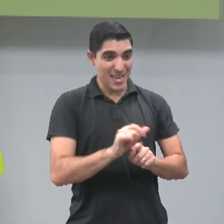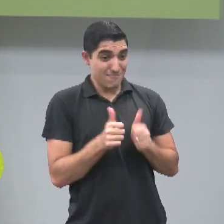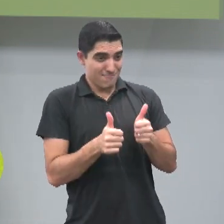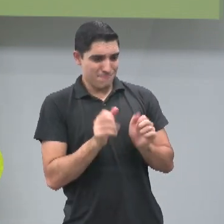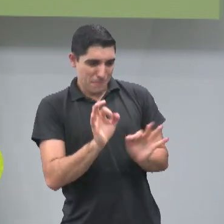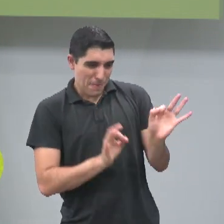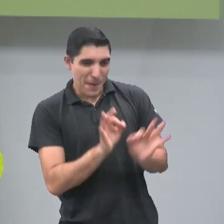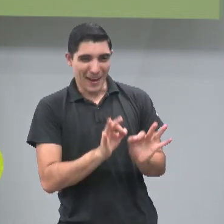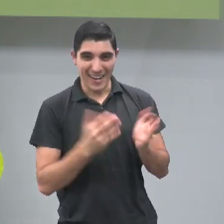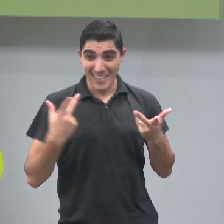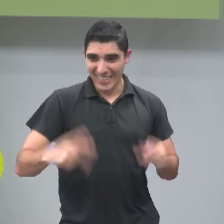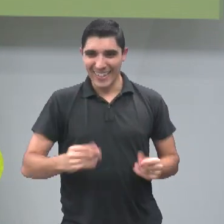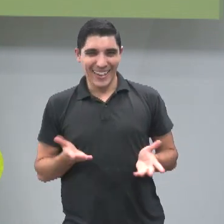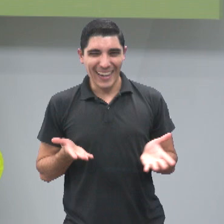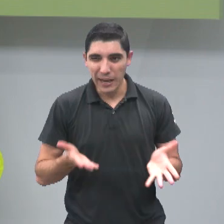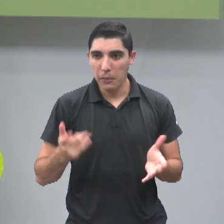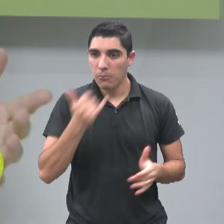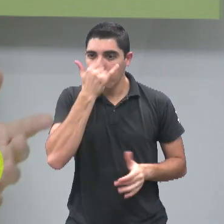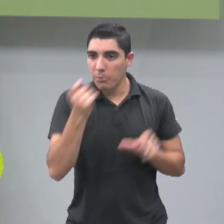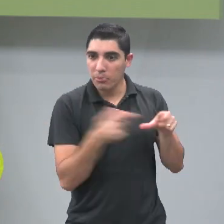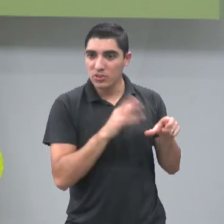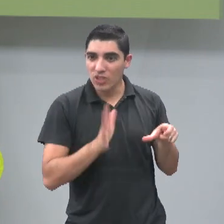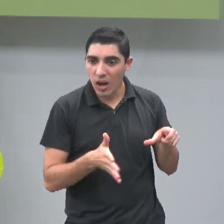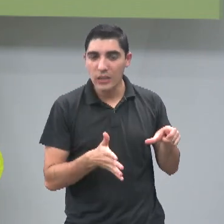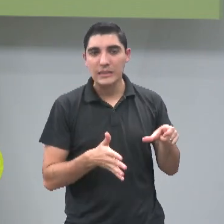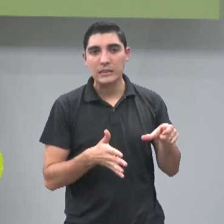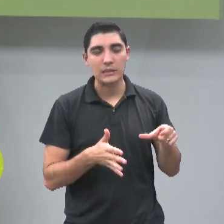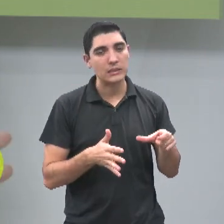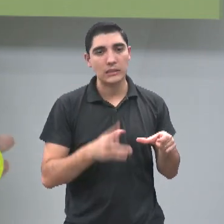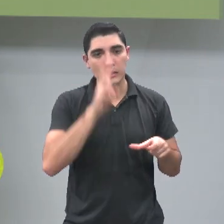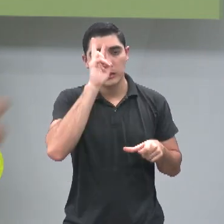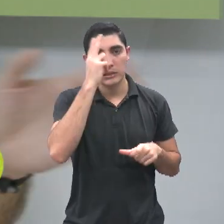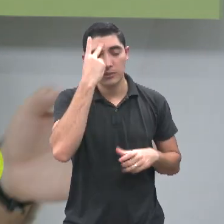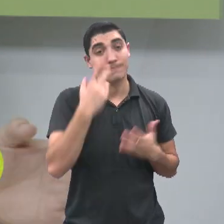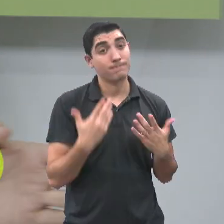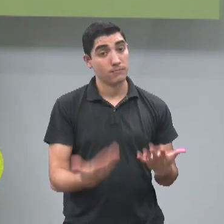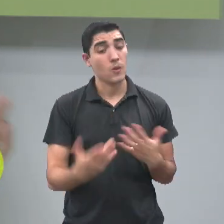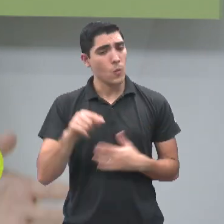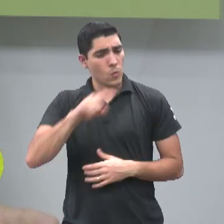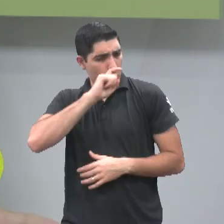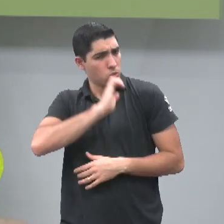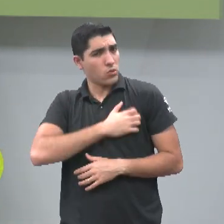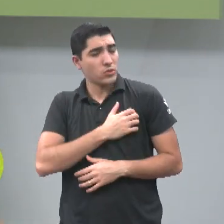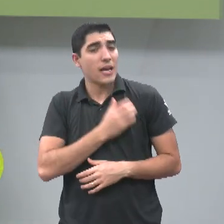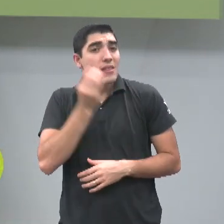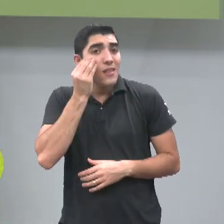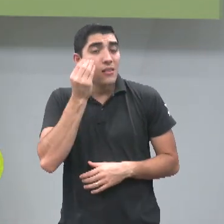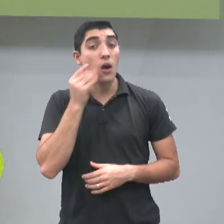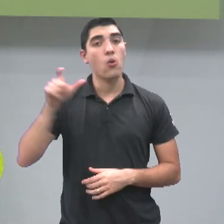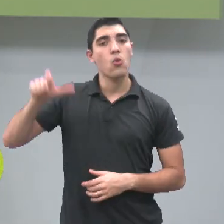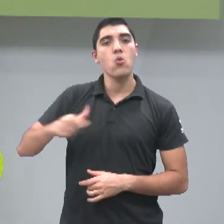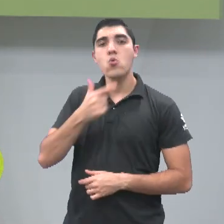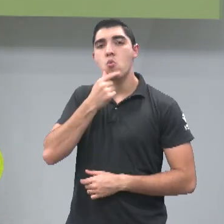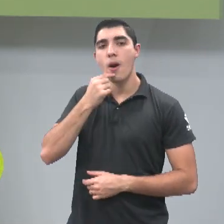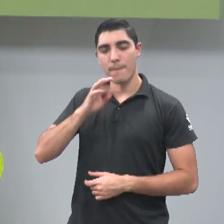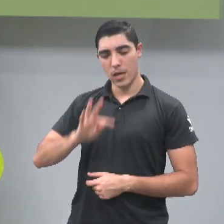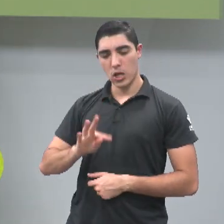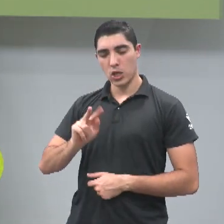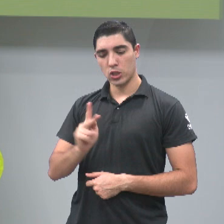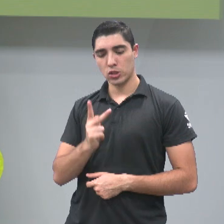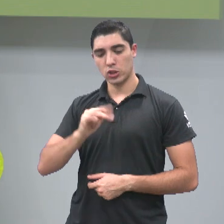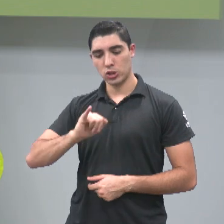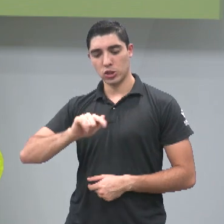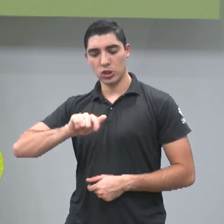refazer uma nova mentalidade, né? O São José ainda criou, acho que, como você colocou, o Thiago Rubim teve uma chance, né? Que o